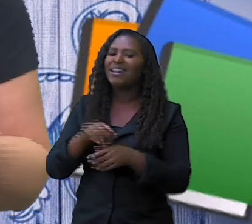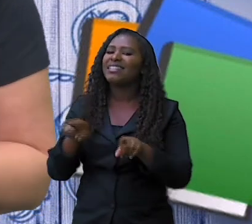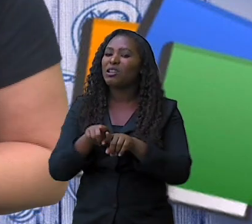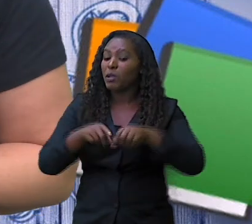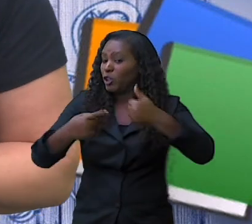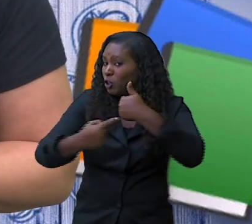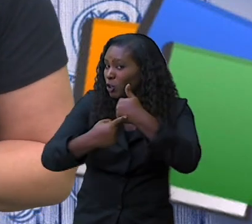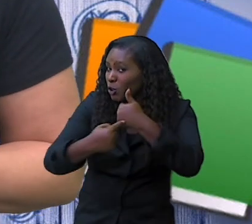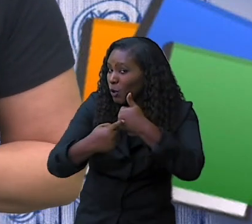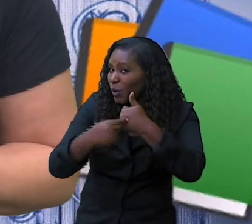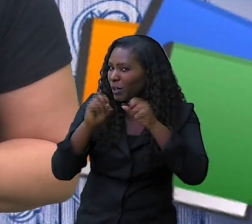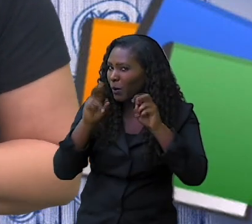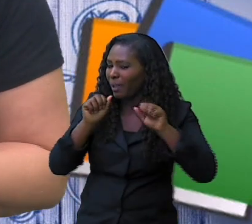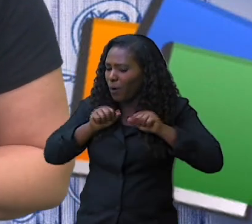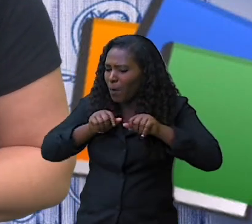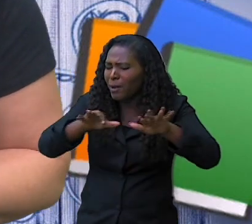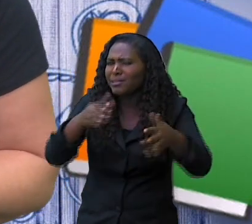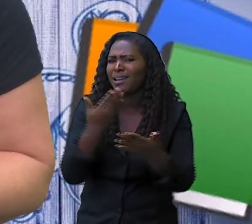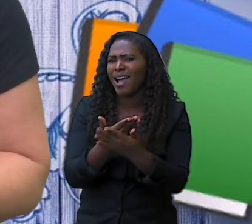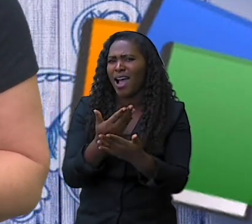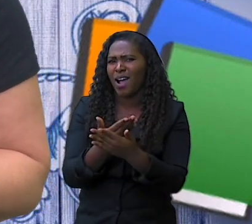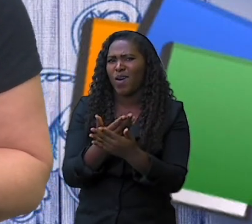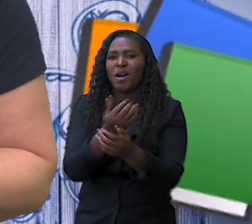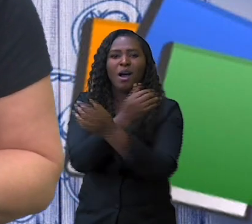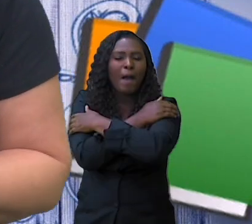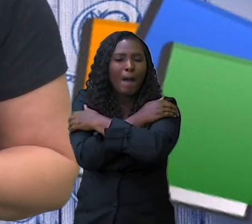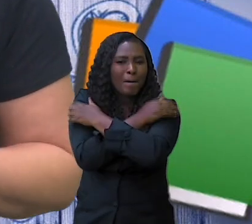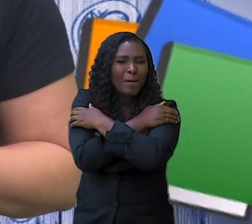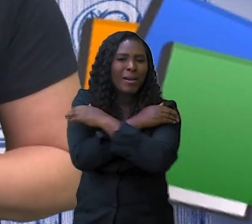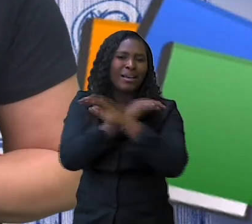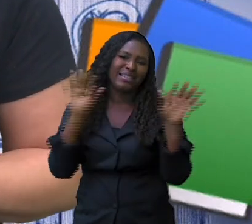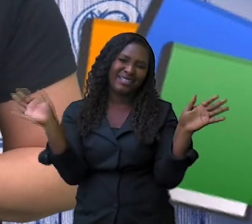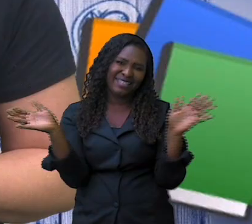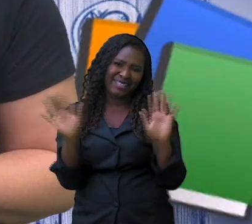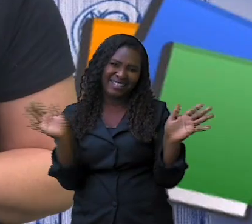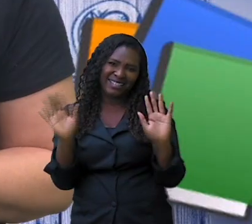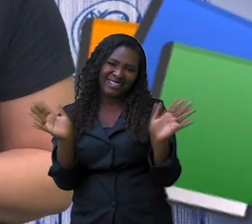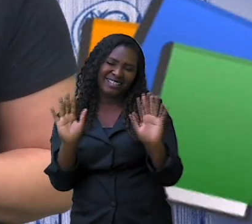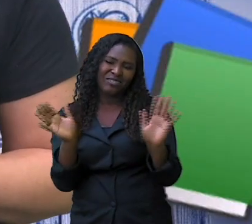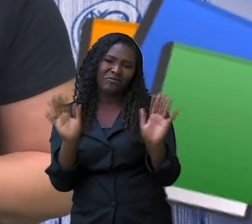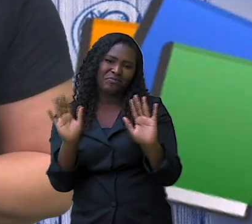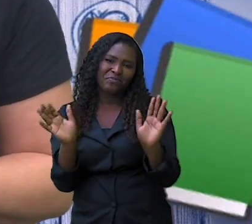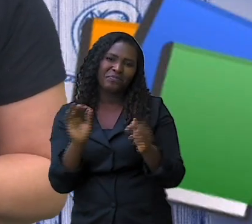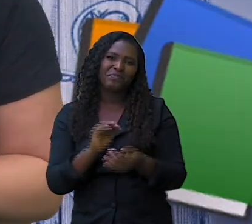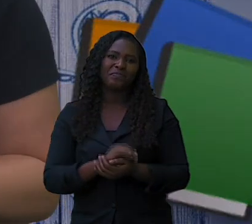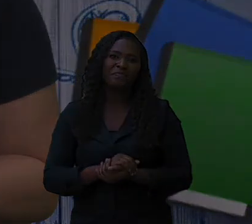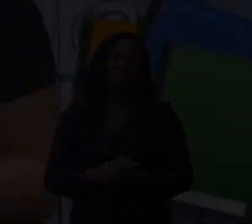compartilhe as nossas aulas. Um abraço, fiquem com Deus e até a nossa próxima aula.